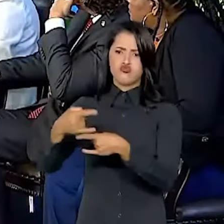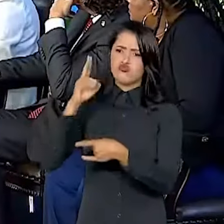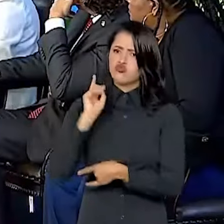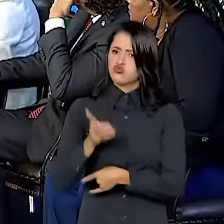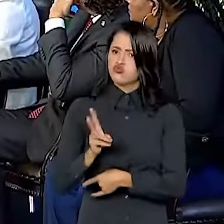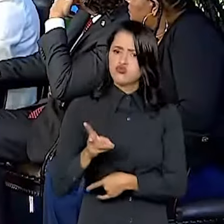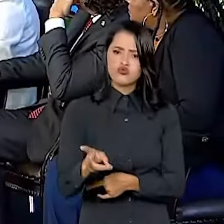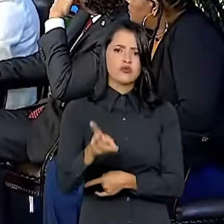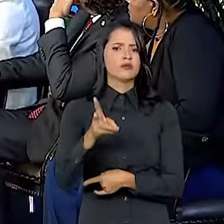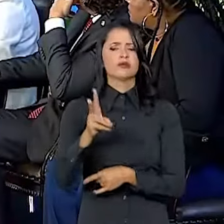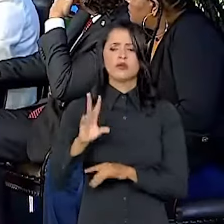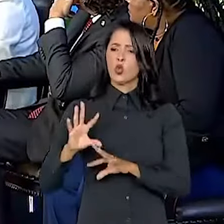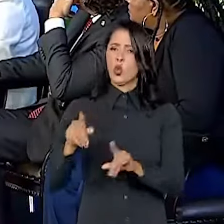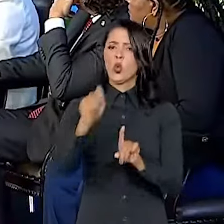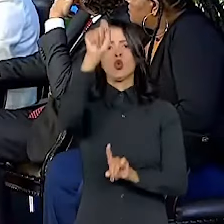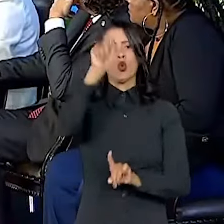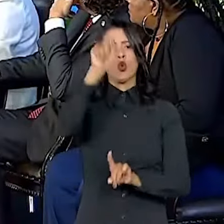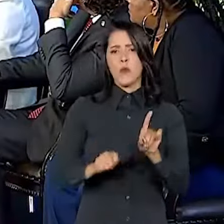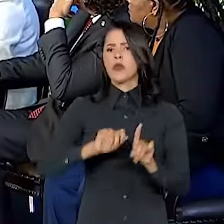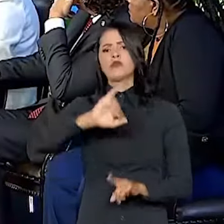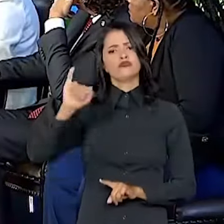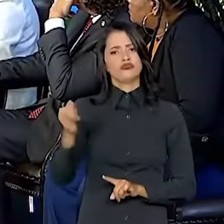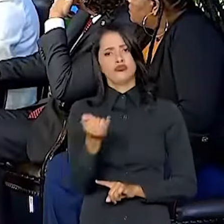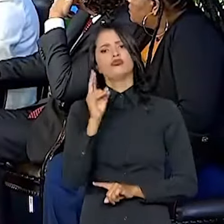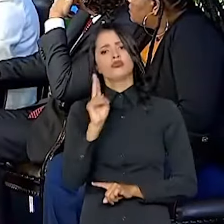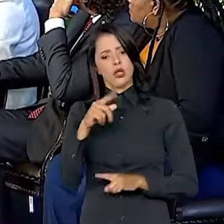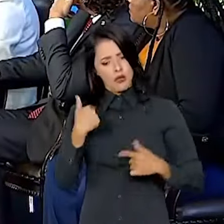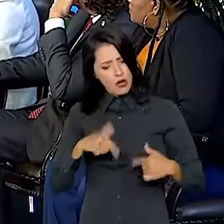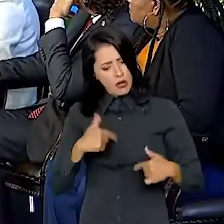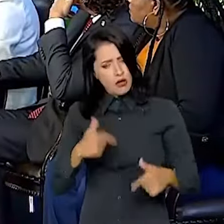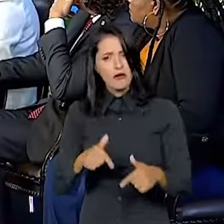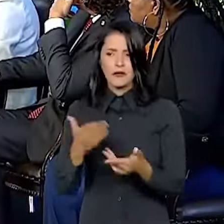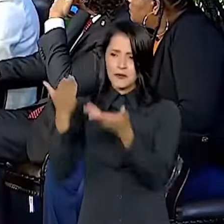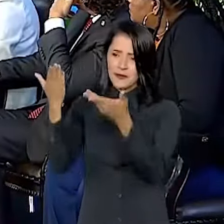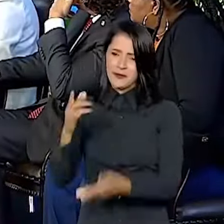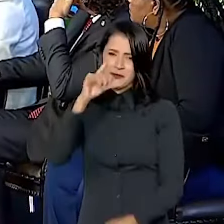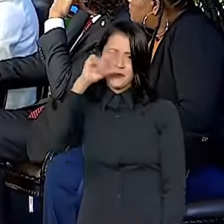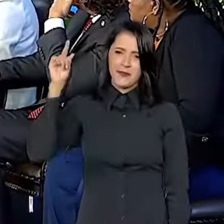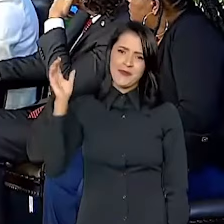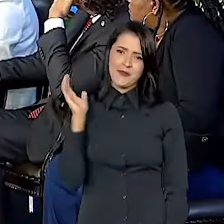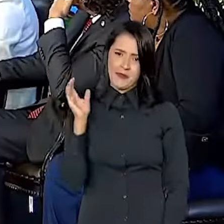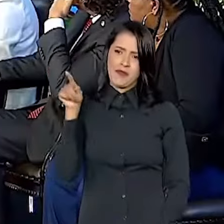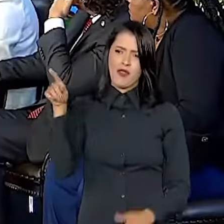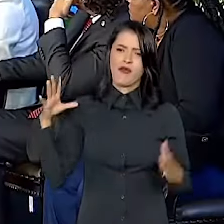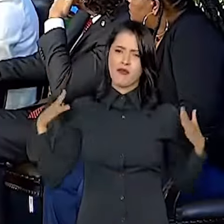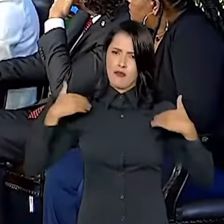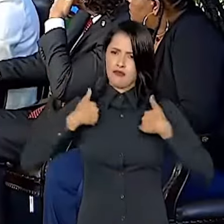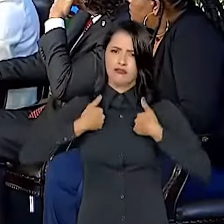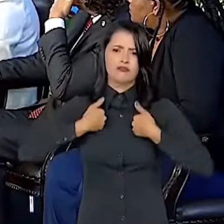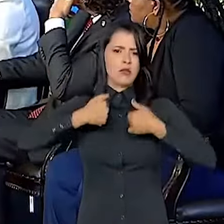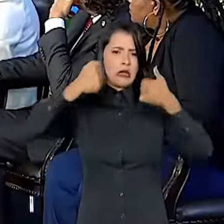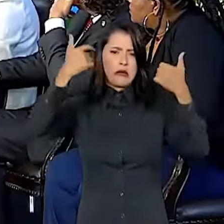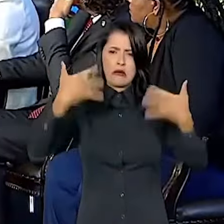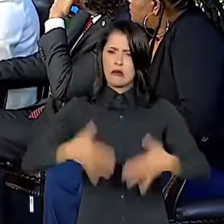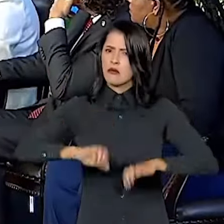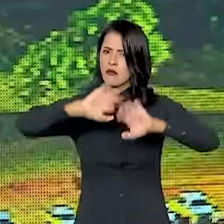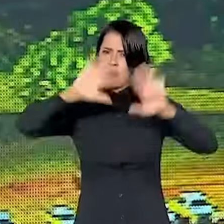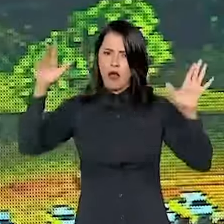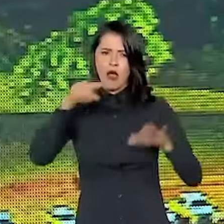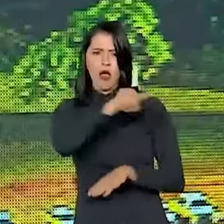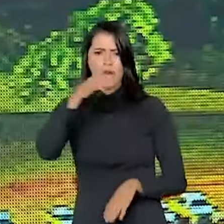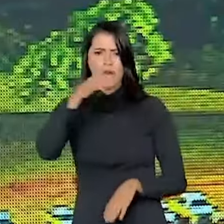durante todo o mês de janeiro. Ministra Rosa deixou bem claro a todos os